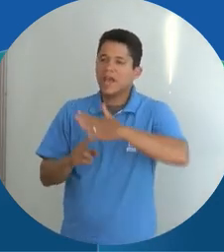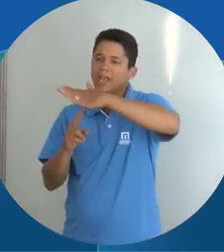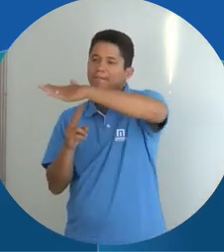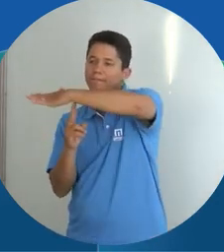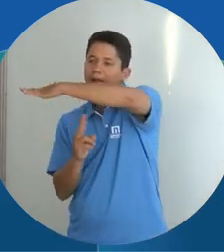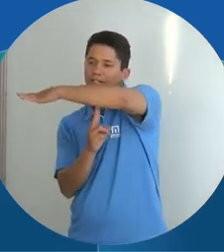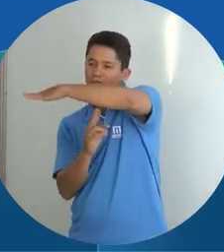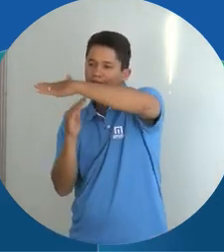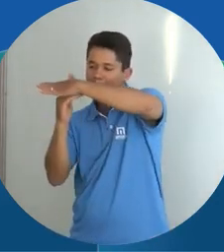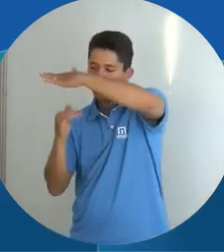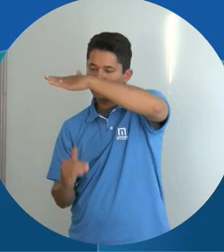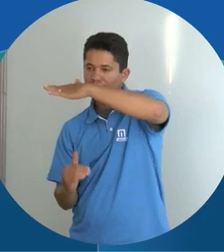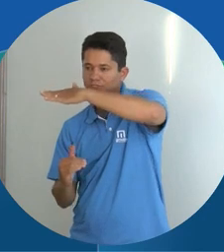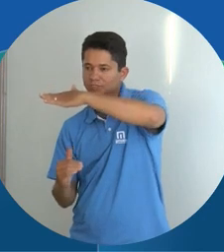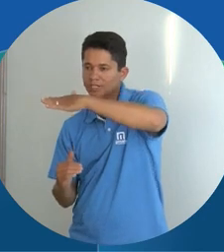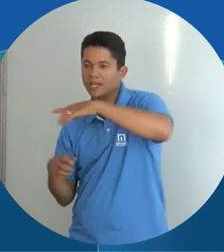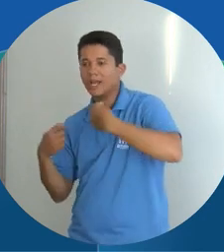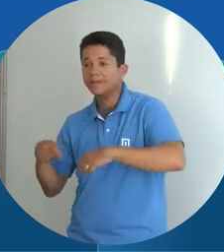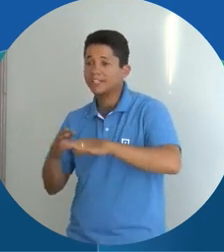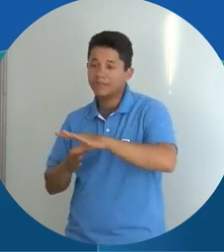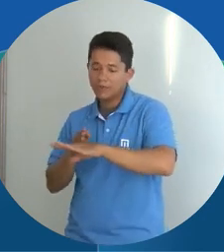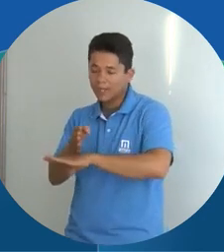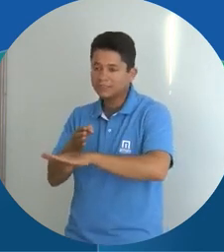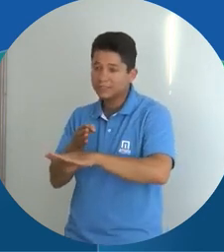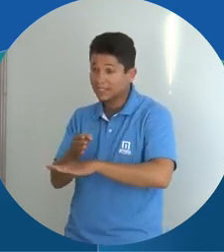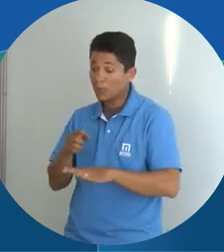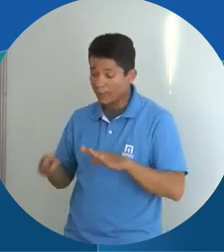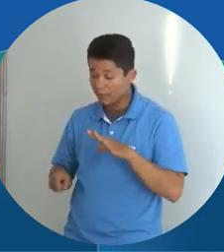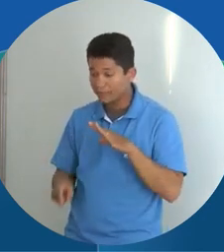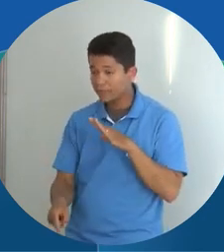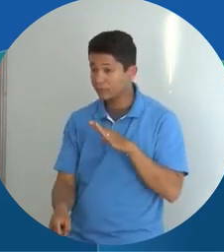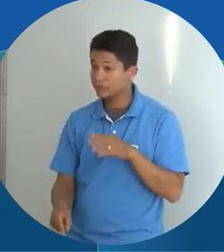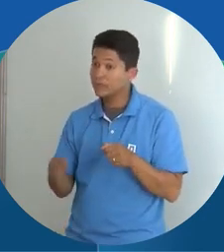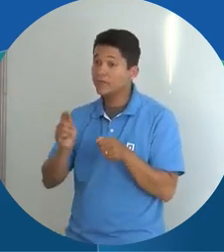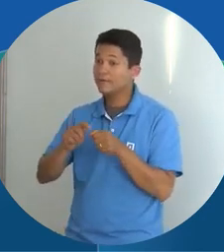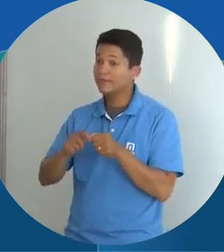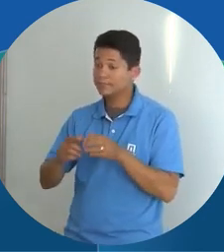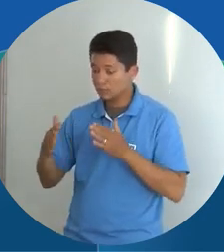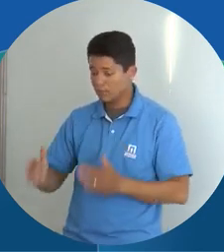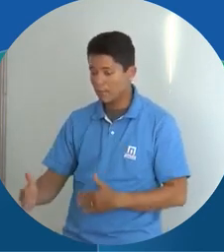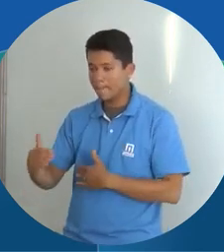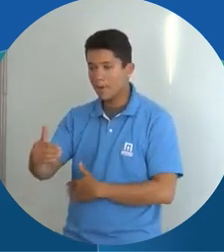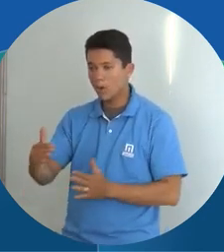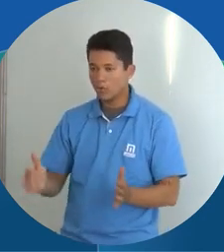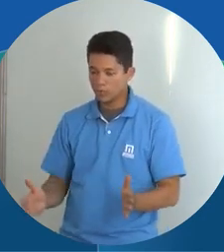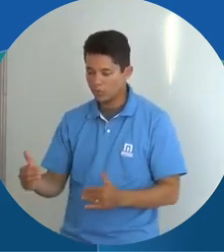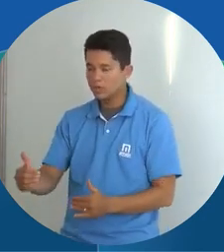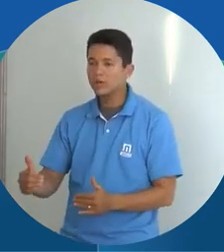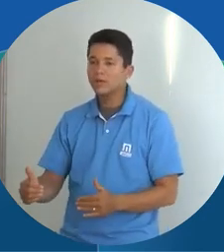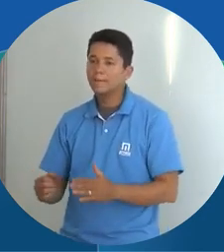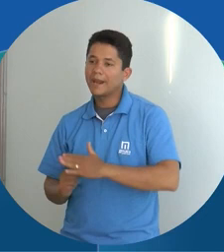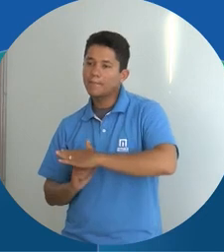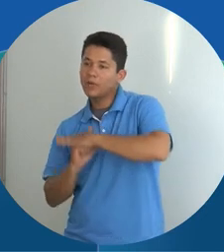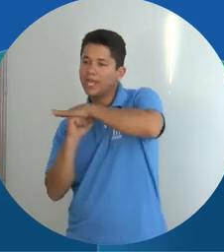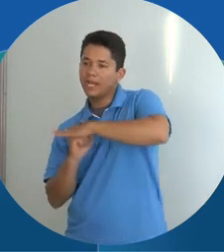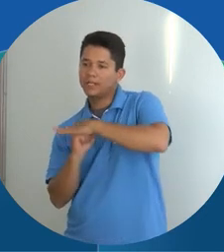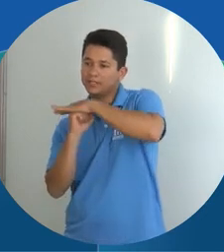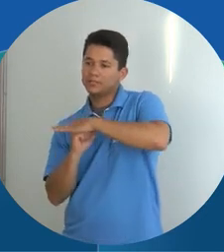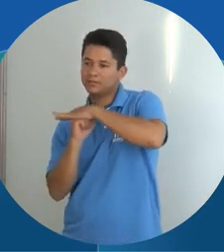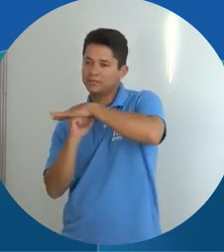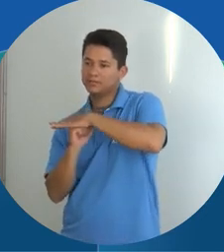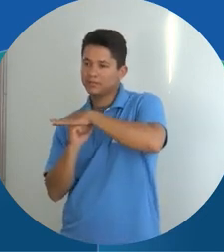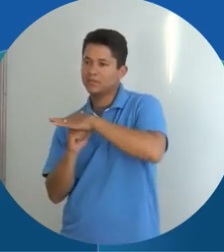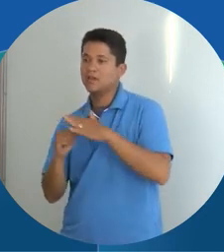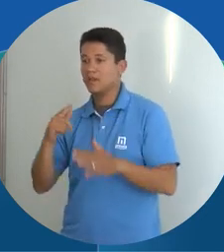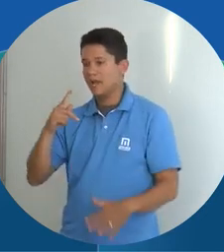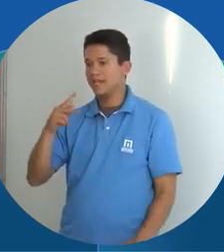e a gente tinha que acessar essa região aqui, que era mais profunda, para fazer um bloco para apoiar essa nova estrutura. Então, a presso aqui ela teve